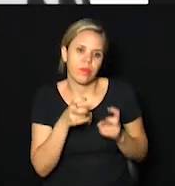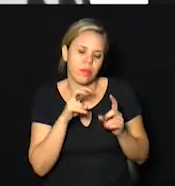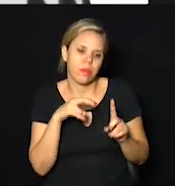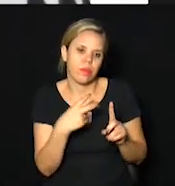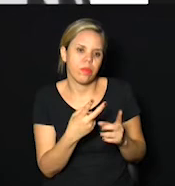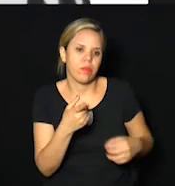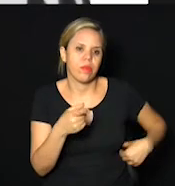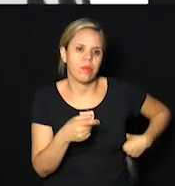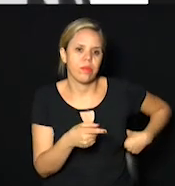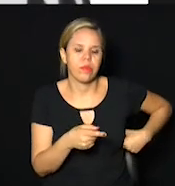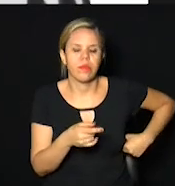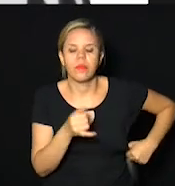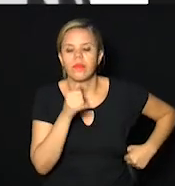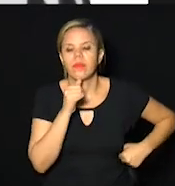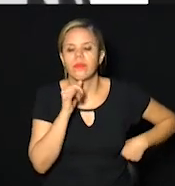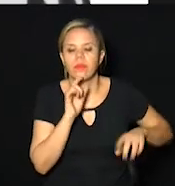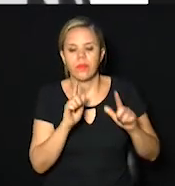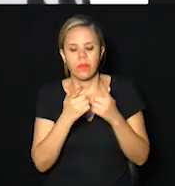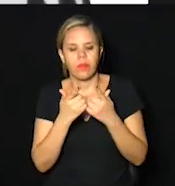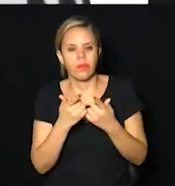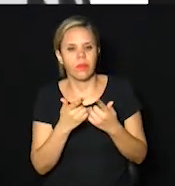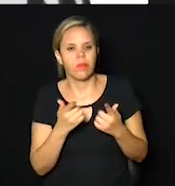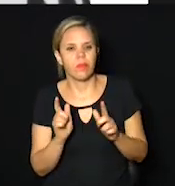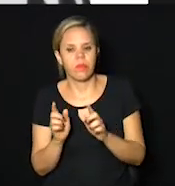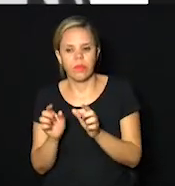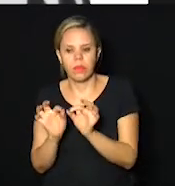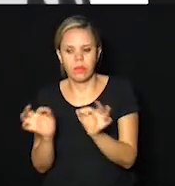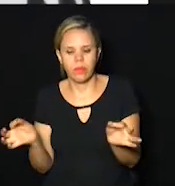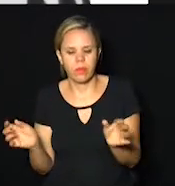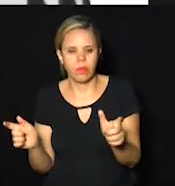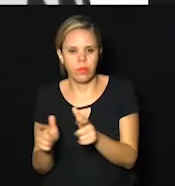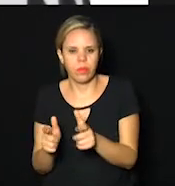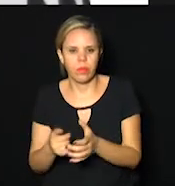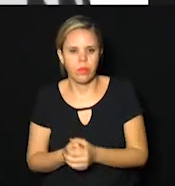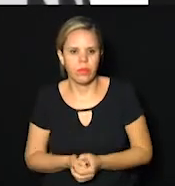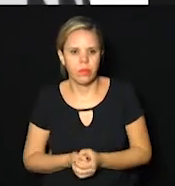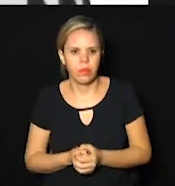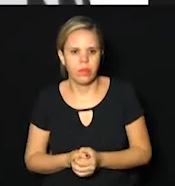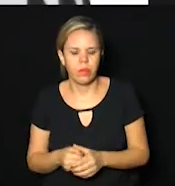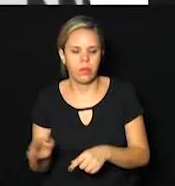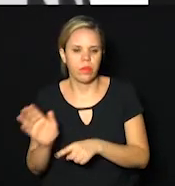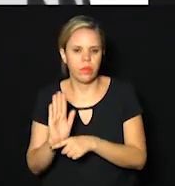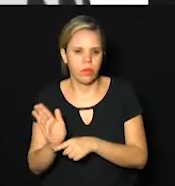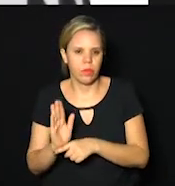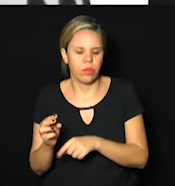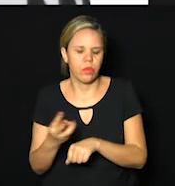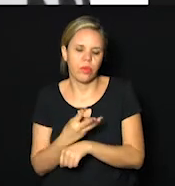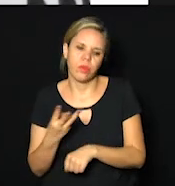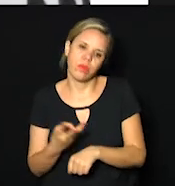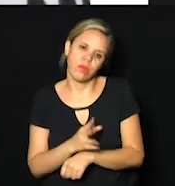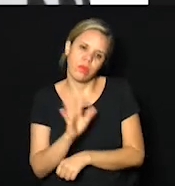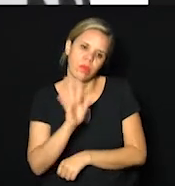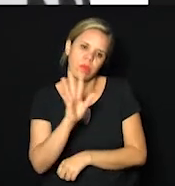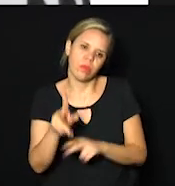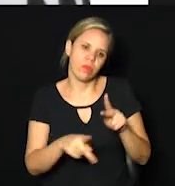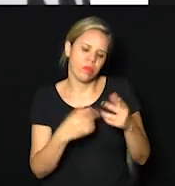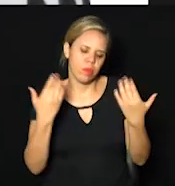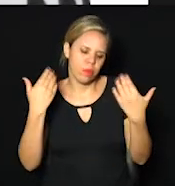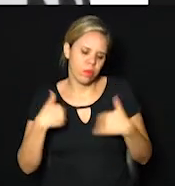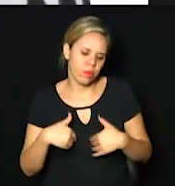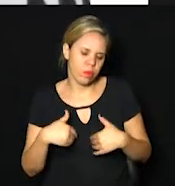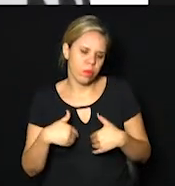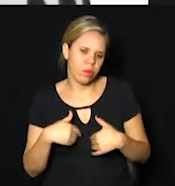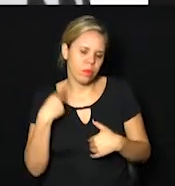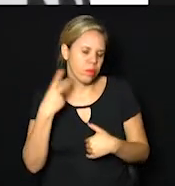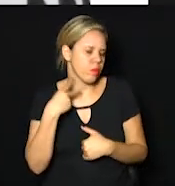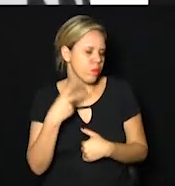se você manda, por exemplo, para um grupo muito pequeno, muito menor, um vídeo de WhatsApp dizendo assim: oi, gente, tudo bem? Aqui é o